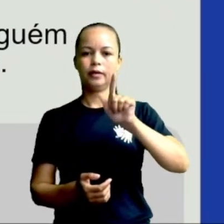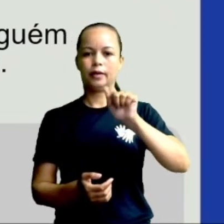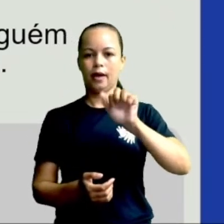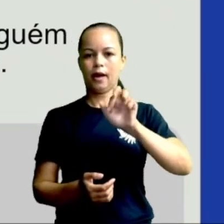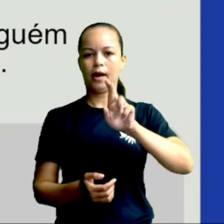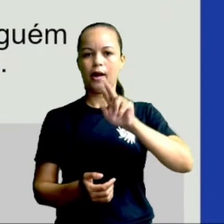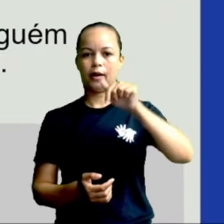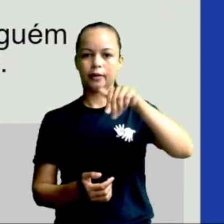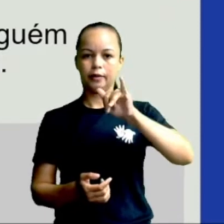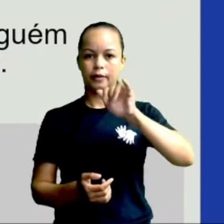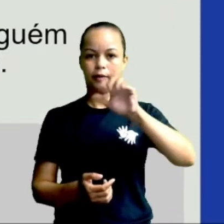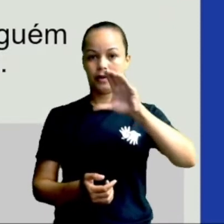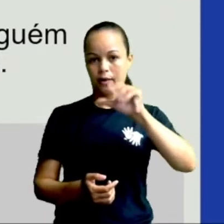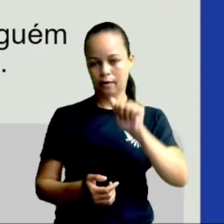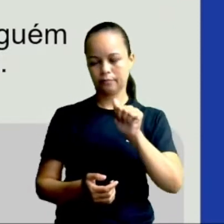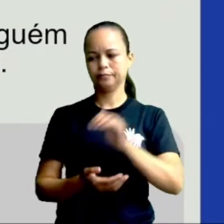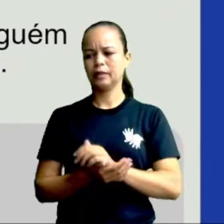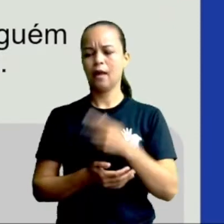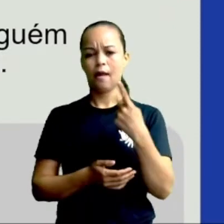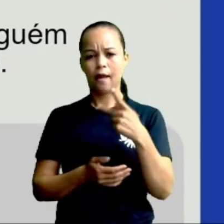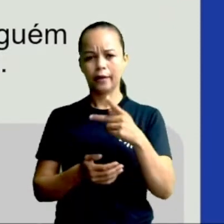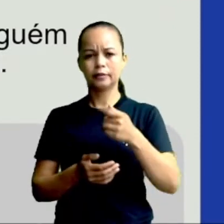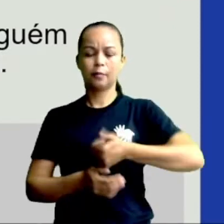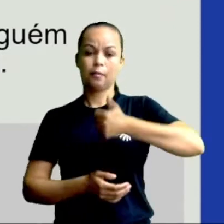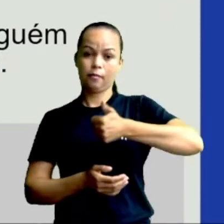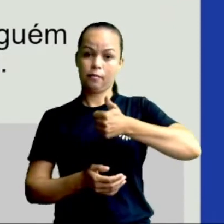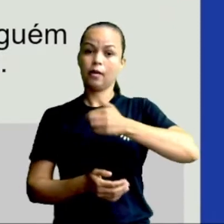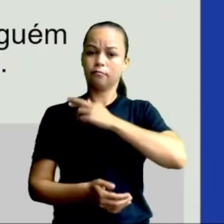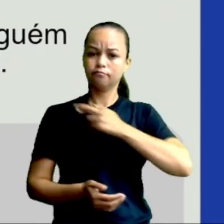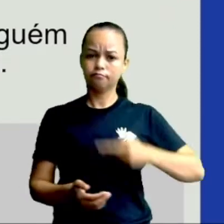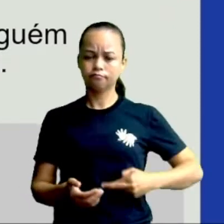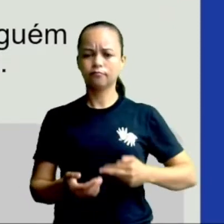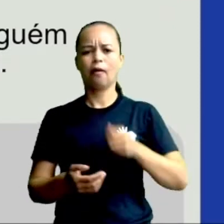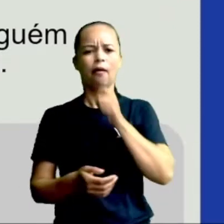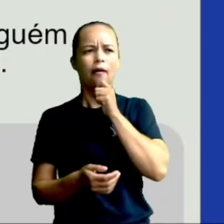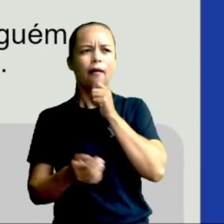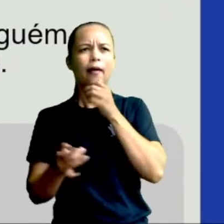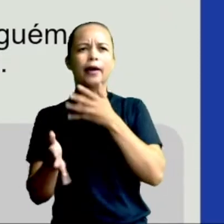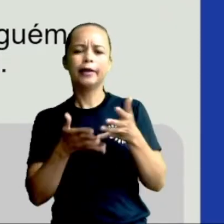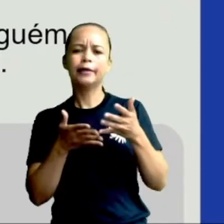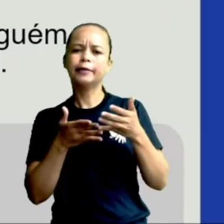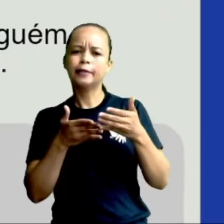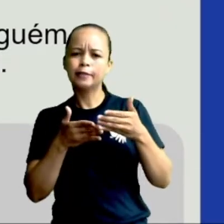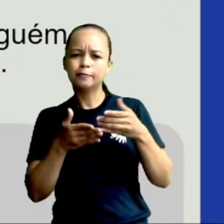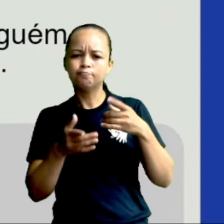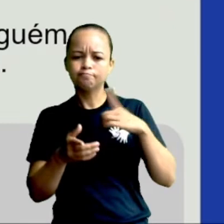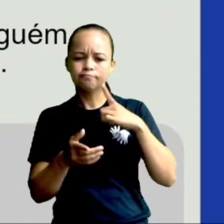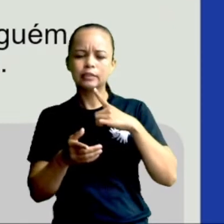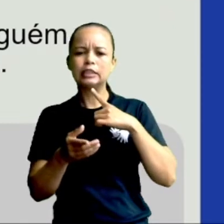Então, essa etapa, essa primeira república, ela ainda carregava consigo